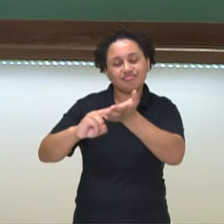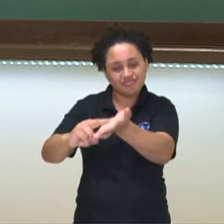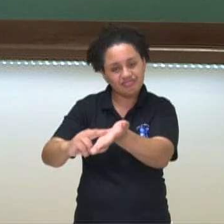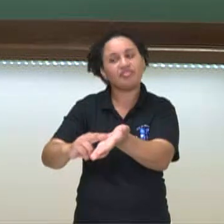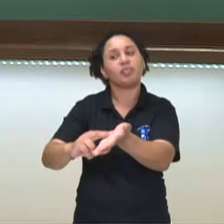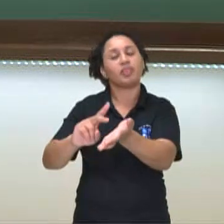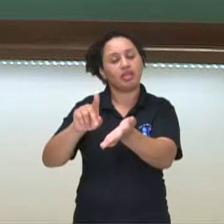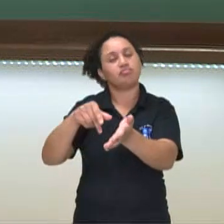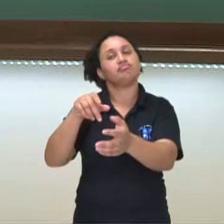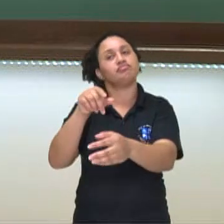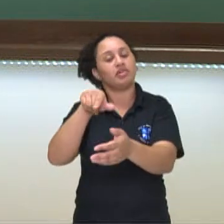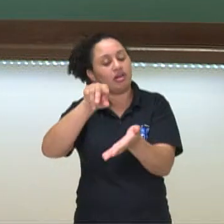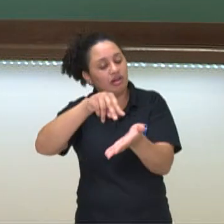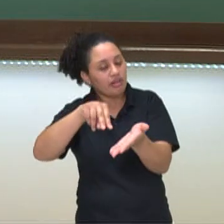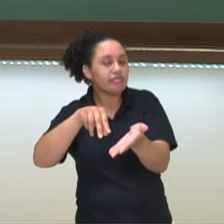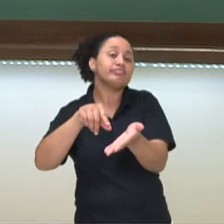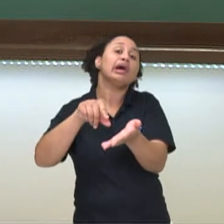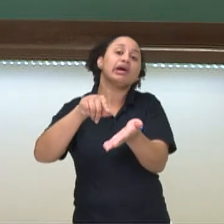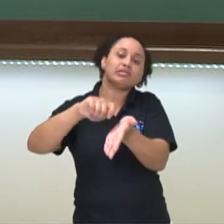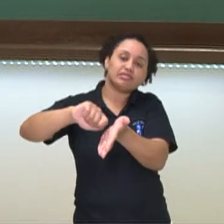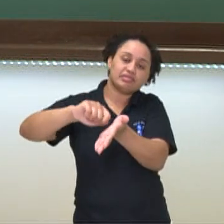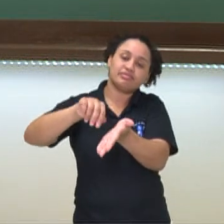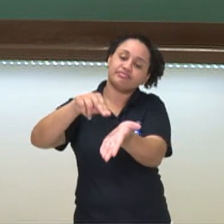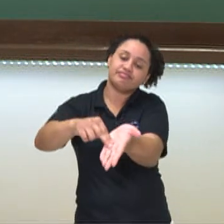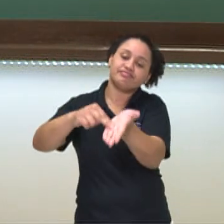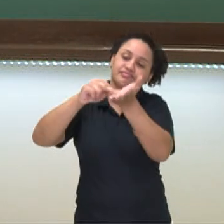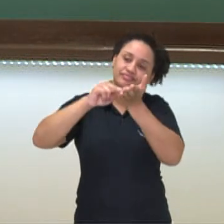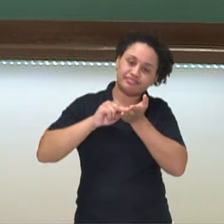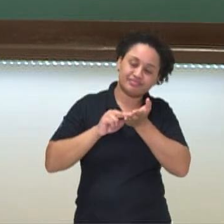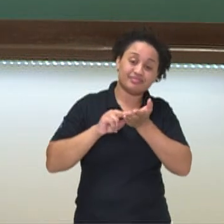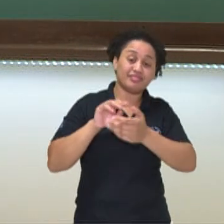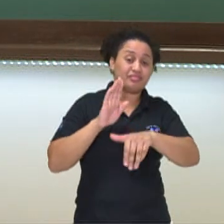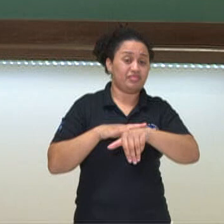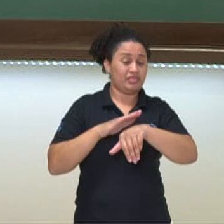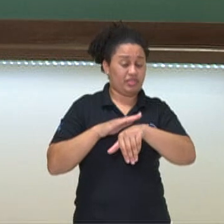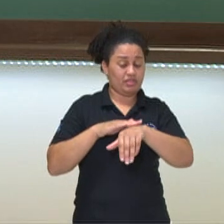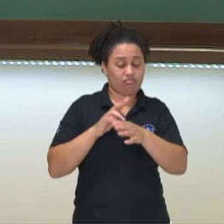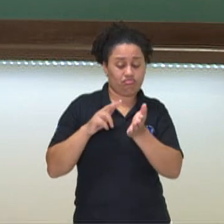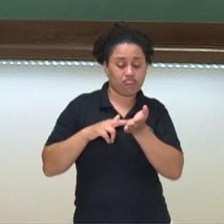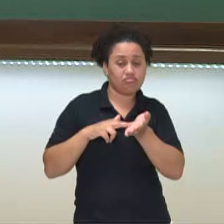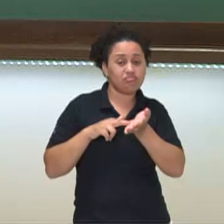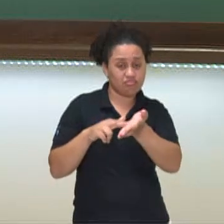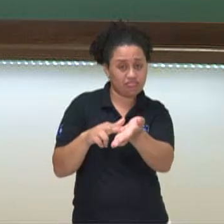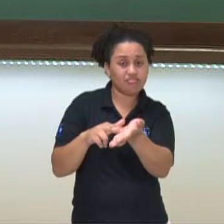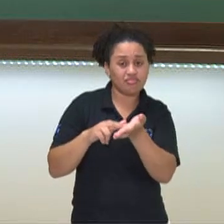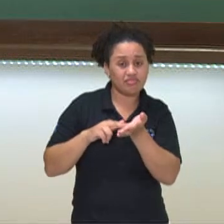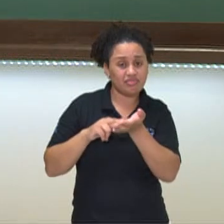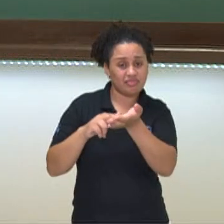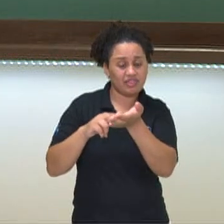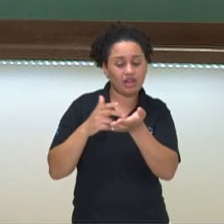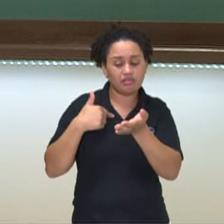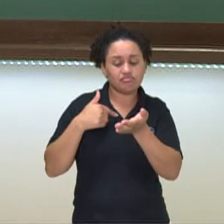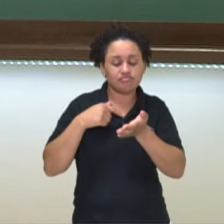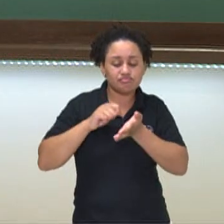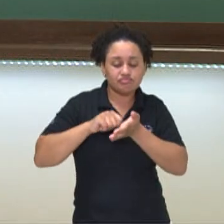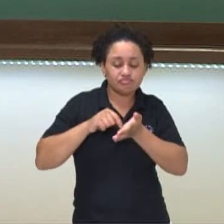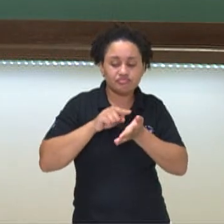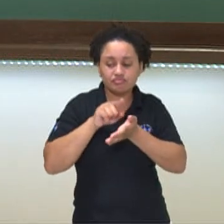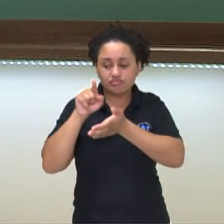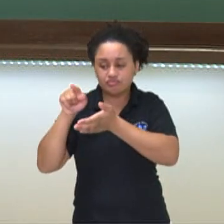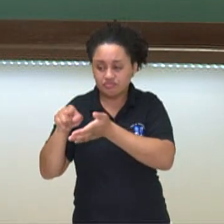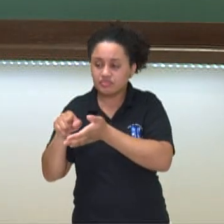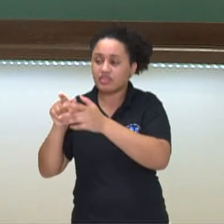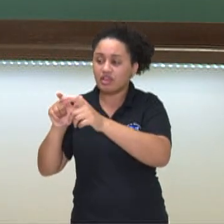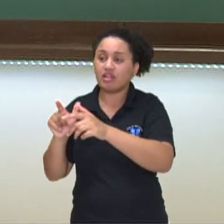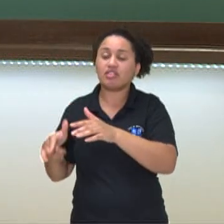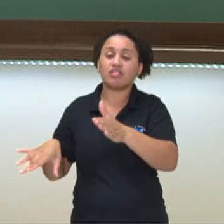para o envio dessas correspondências e o tempo necessário para que essa correspondência saísse e chegasse até o